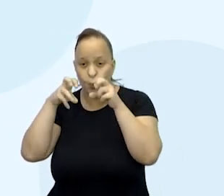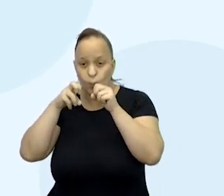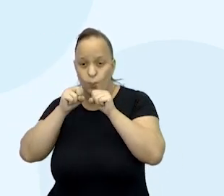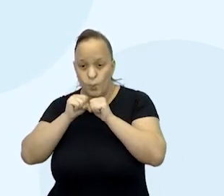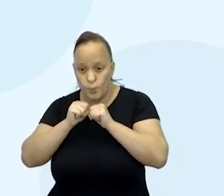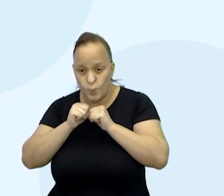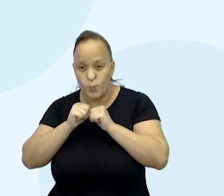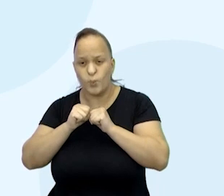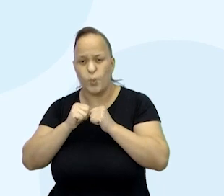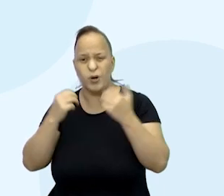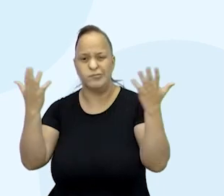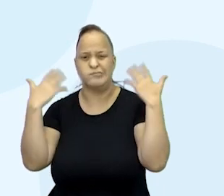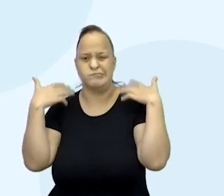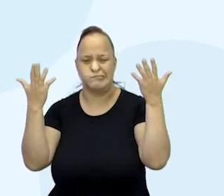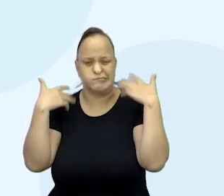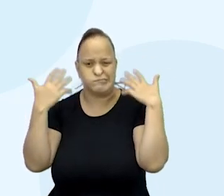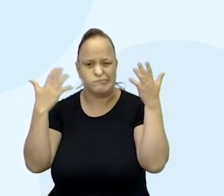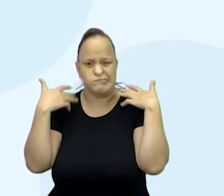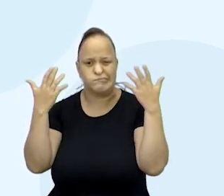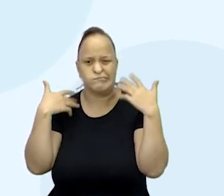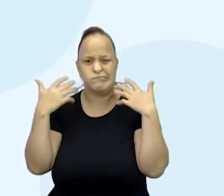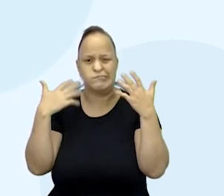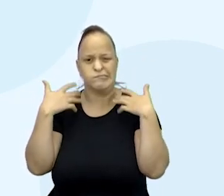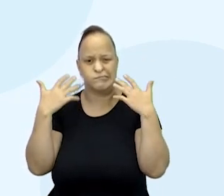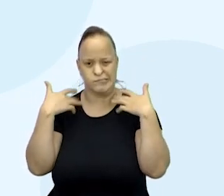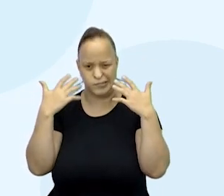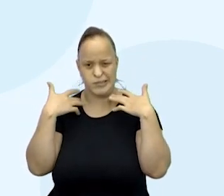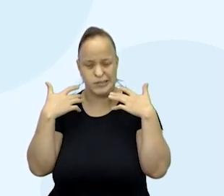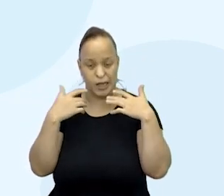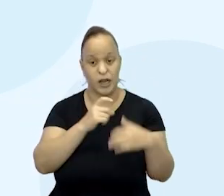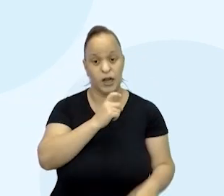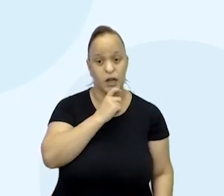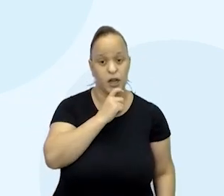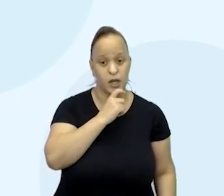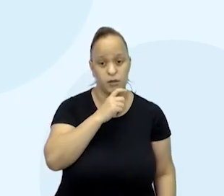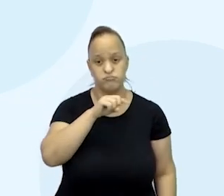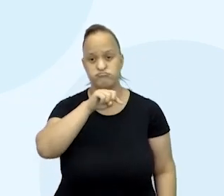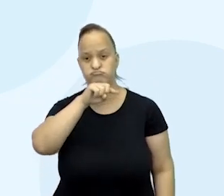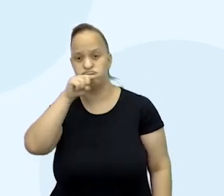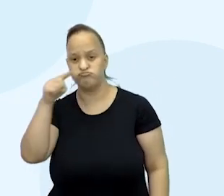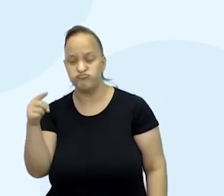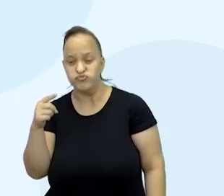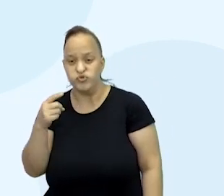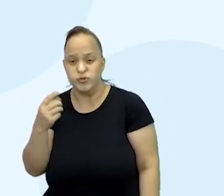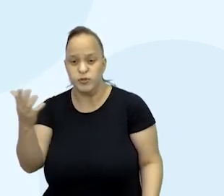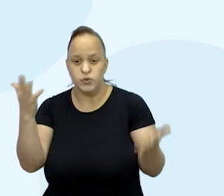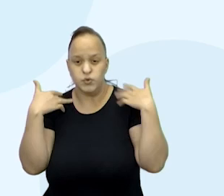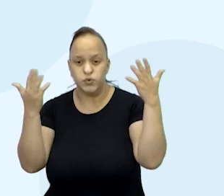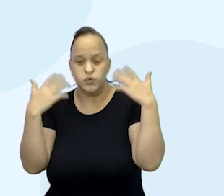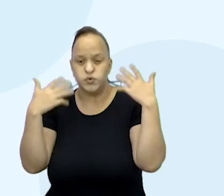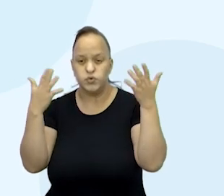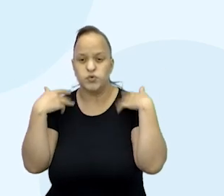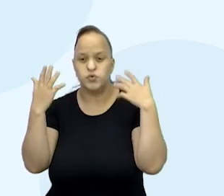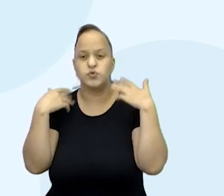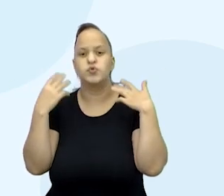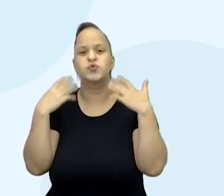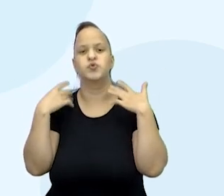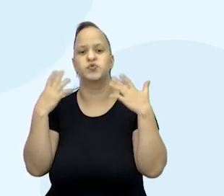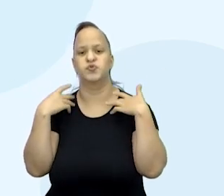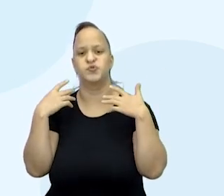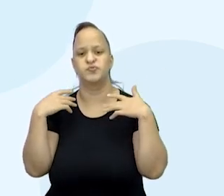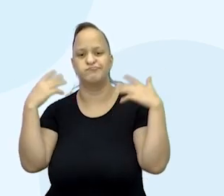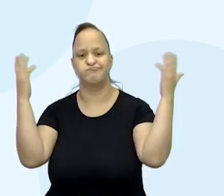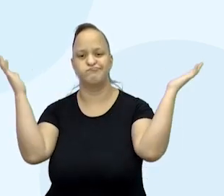secos, um período secos, né, no inverno e quentes e úmidos no verão, tá? E a região do Morro da Providência possui